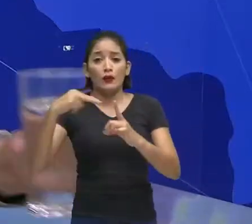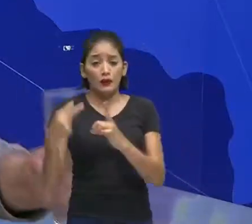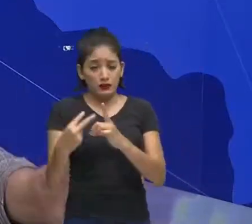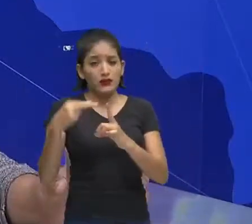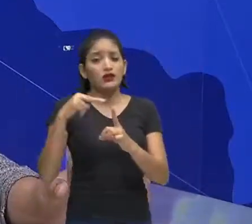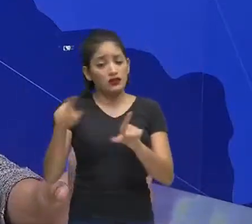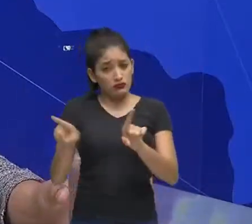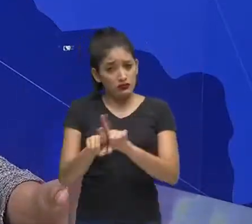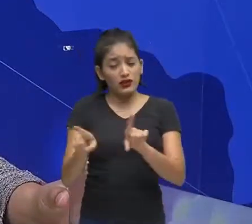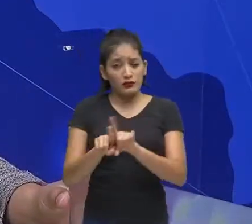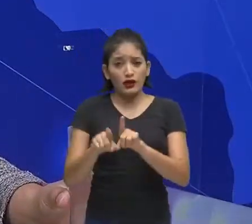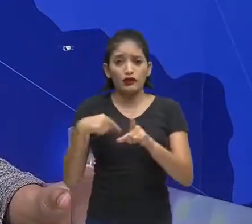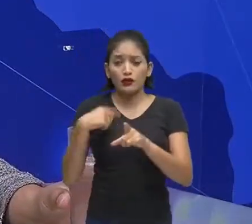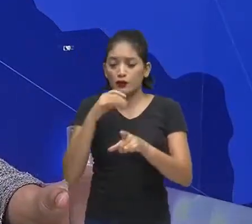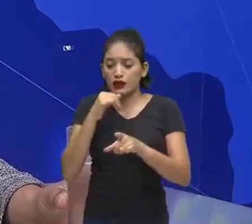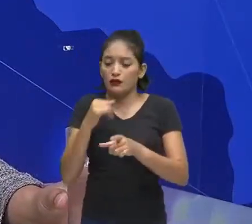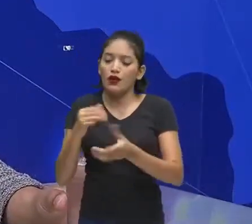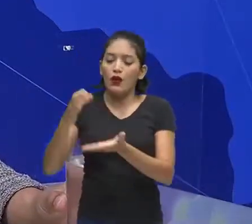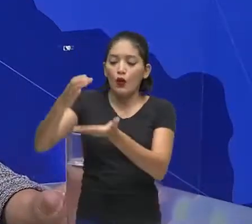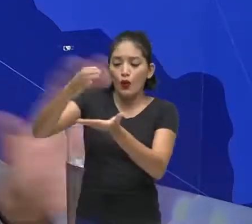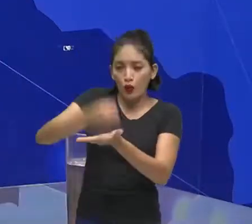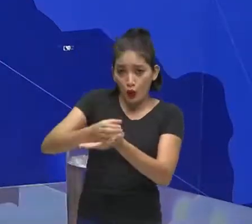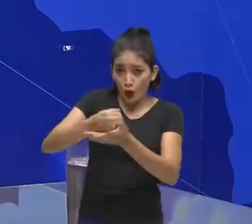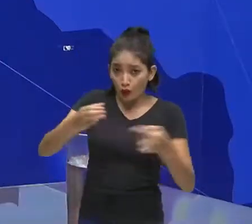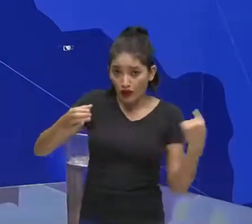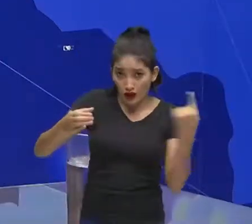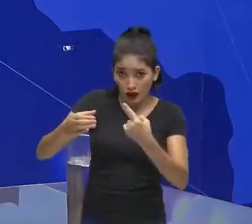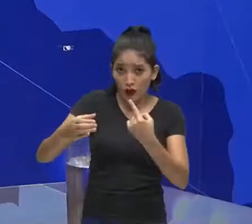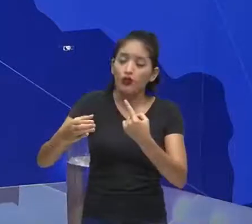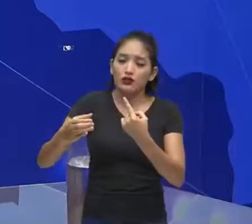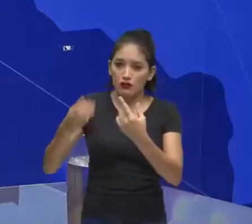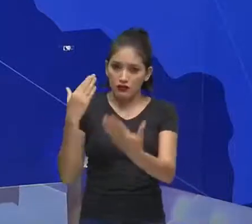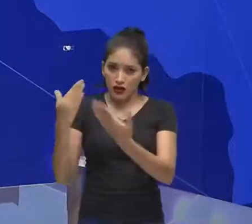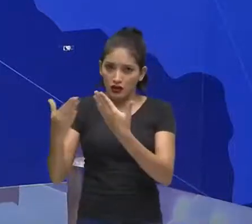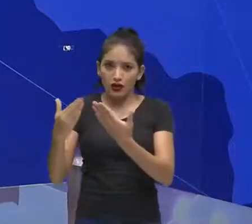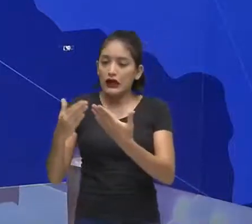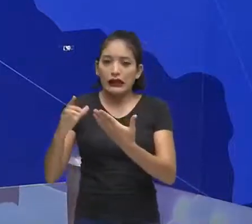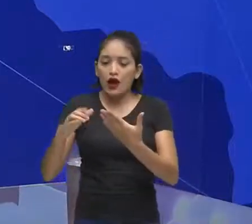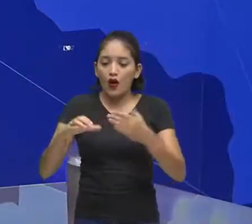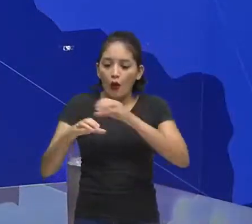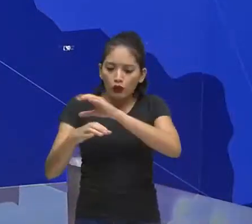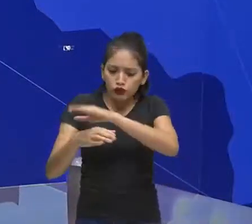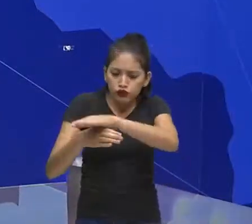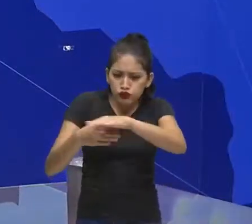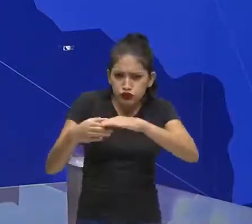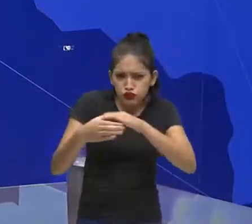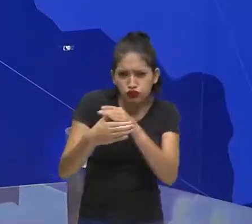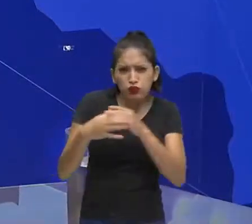é justamente a gente pegar esse copo que nós somos e não deixá-lo transbordar das coisas que nos